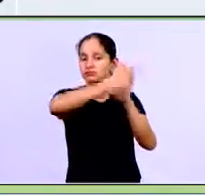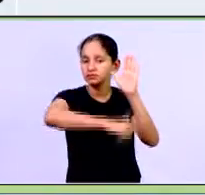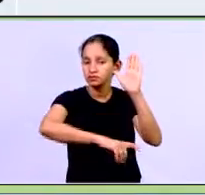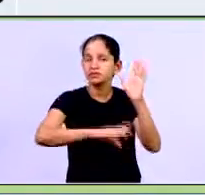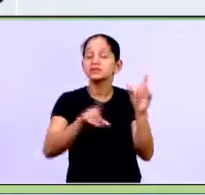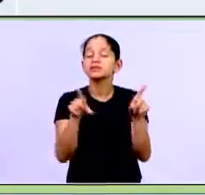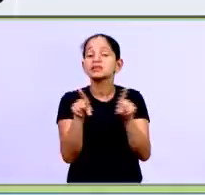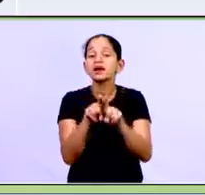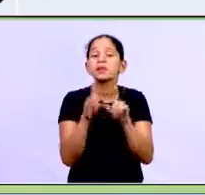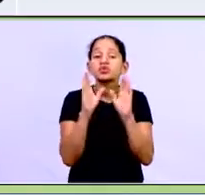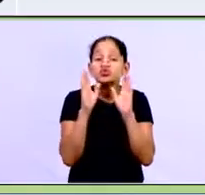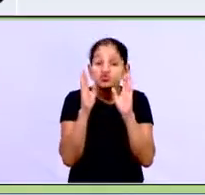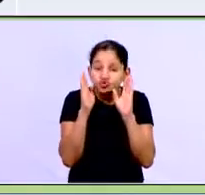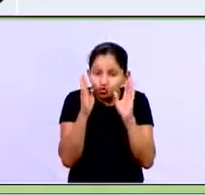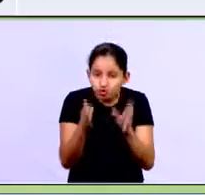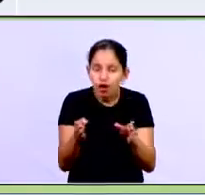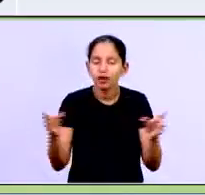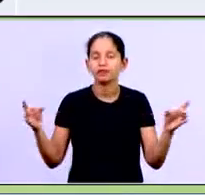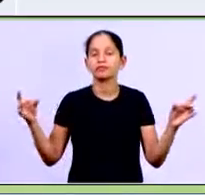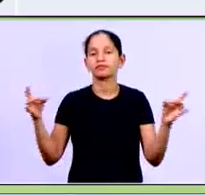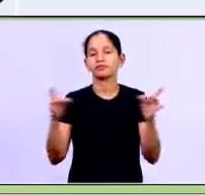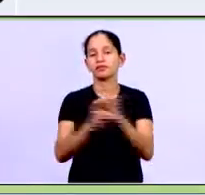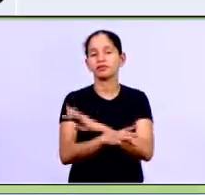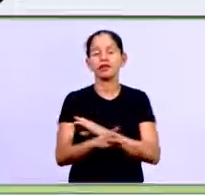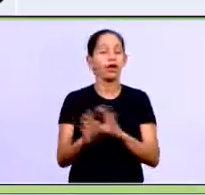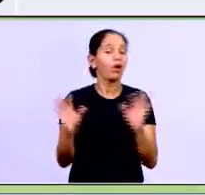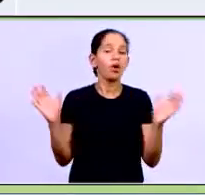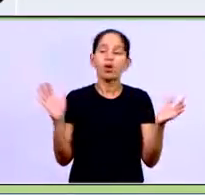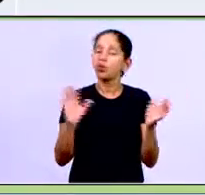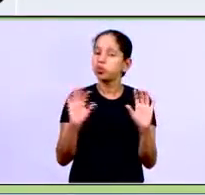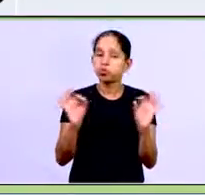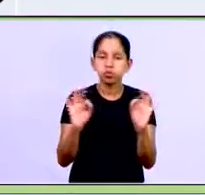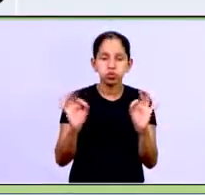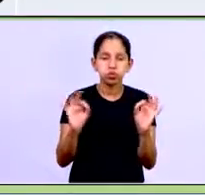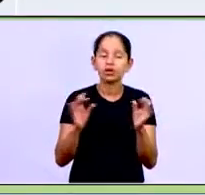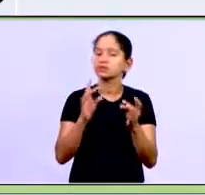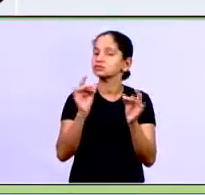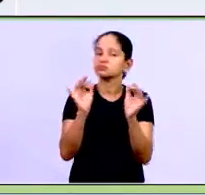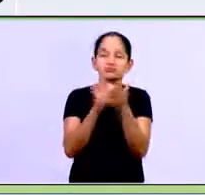Ok? Feito o meu segundo pagamento, não devo mais